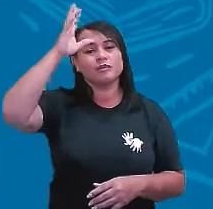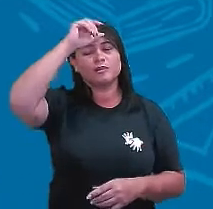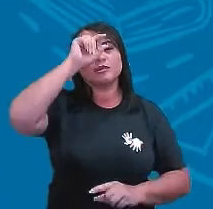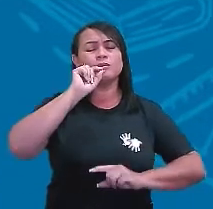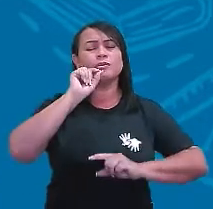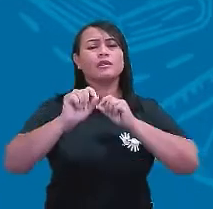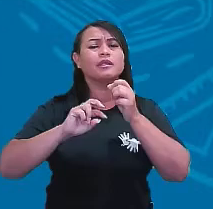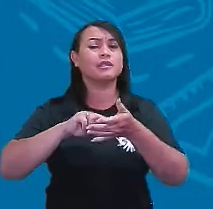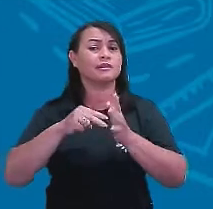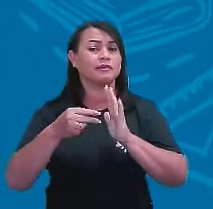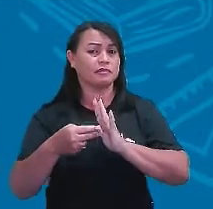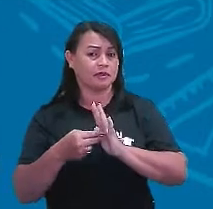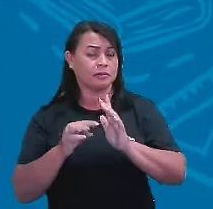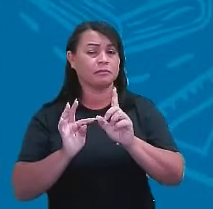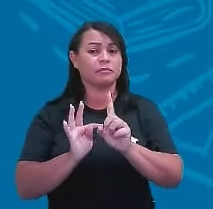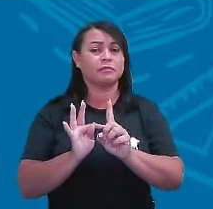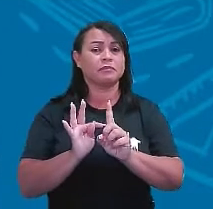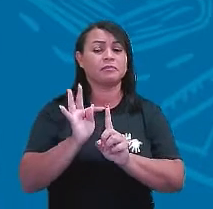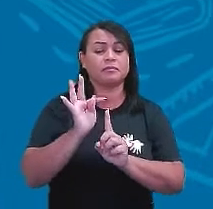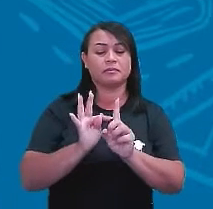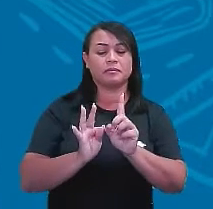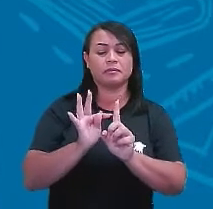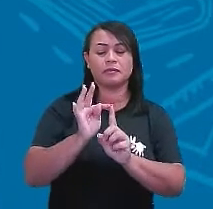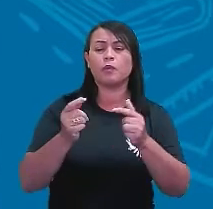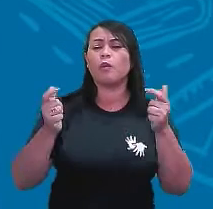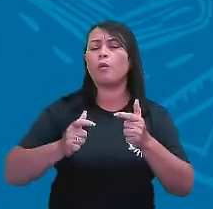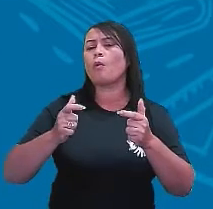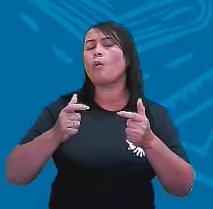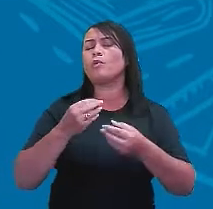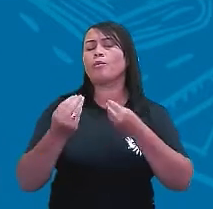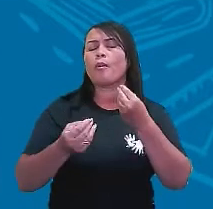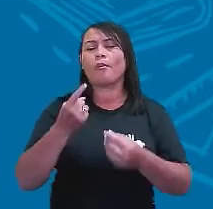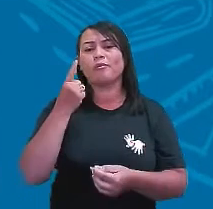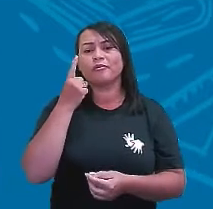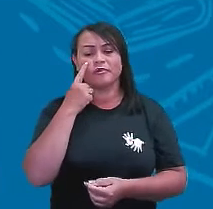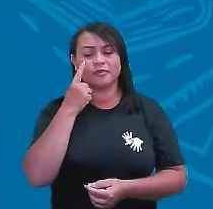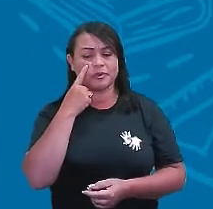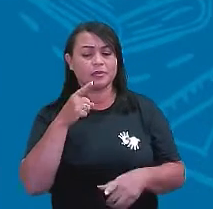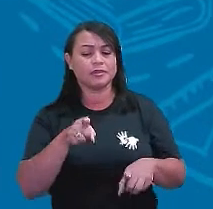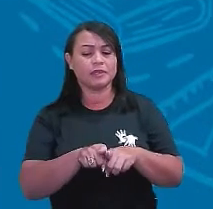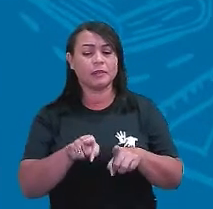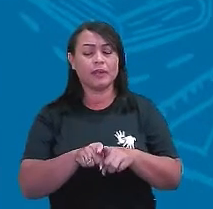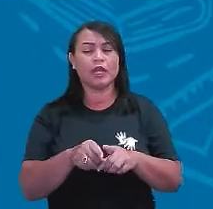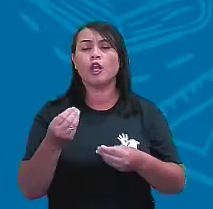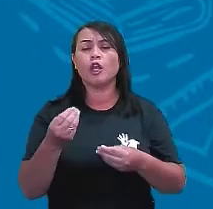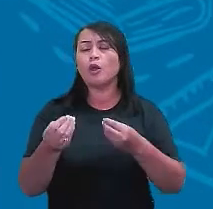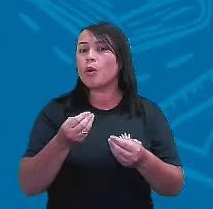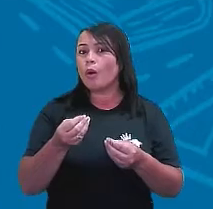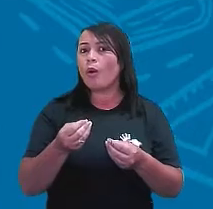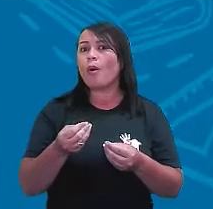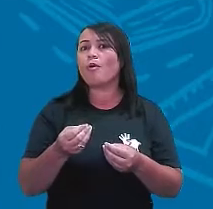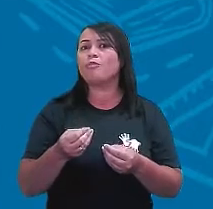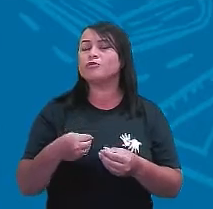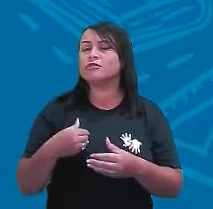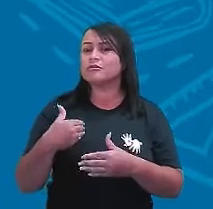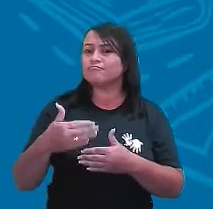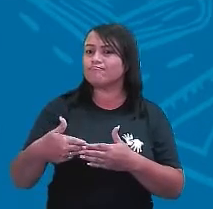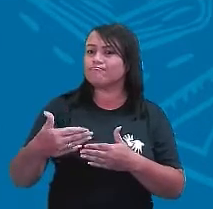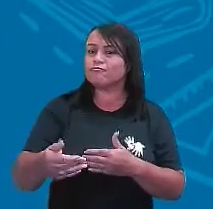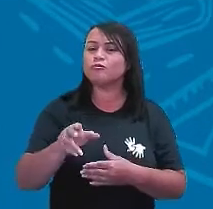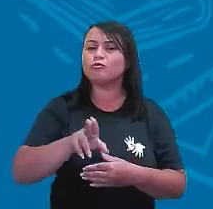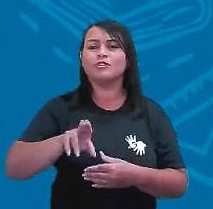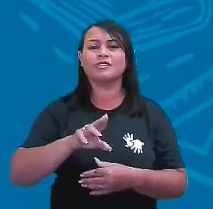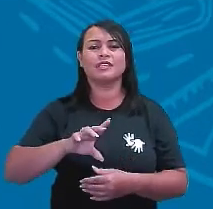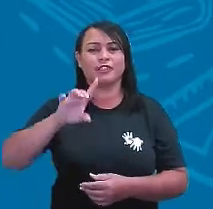que é uma medida de temperatura, onde é que a gente vê essa medida de temperatura, né? E como ela interfere no nosso dia a dia, tá